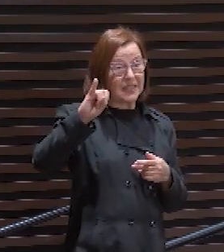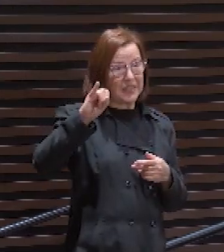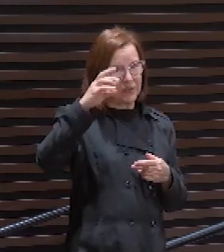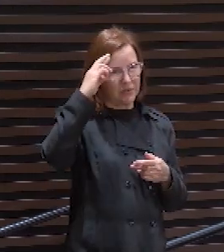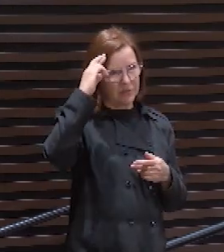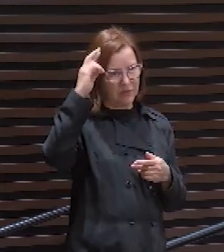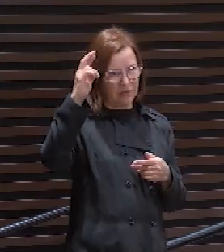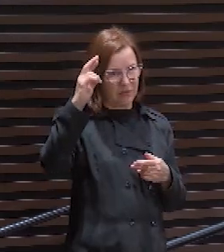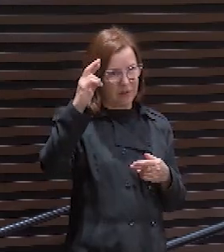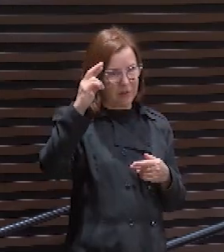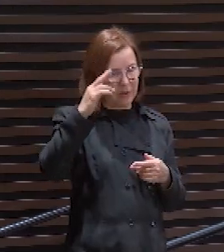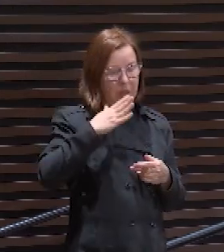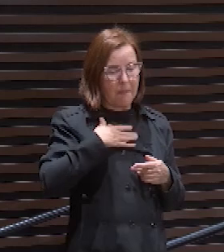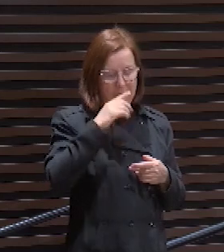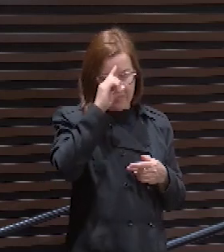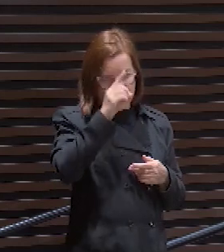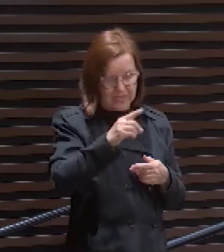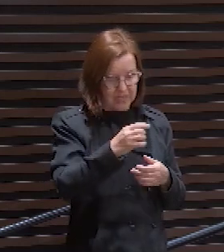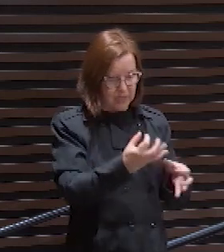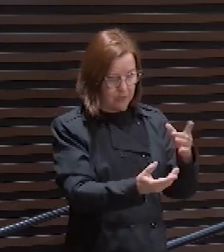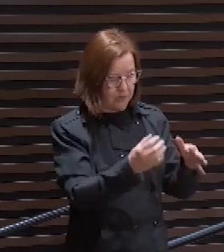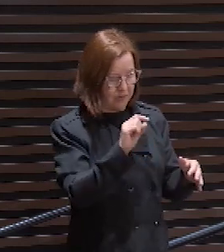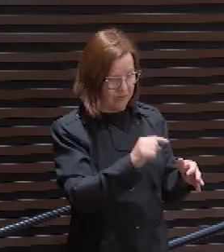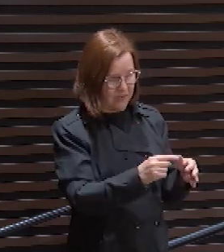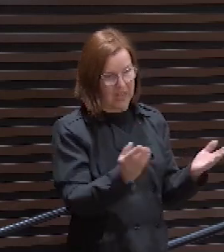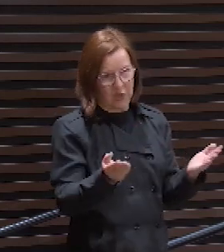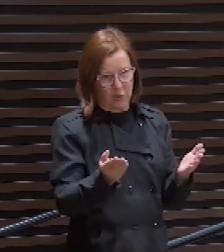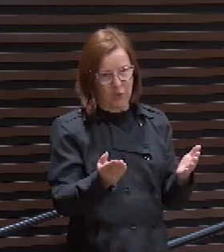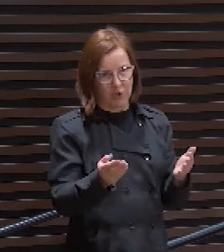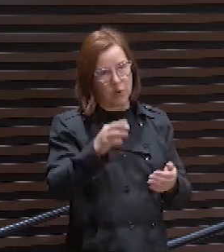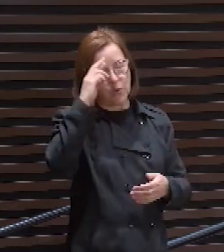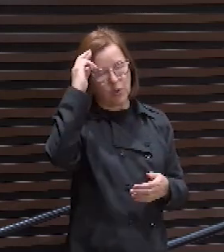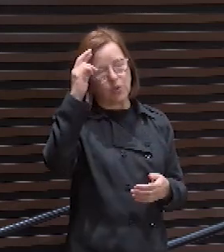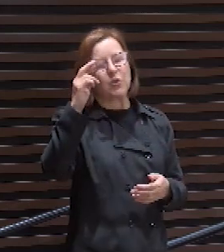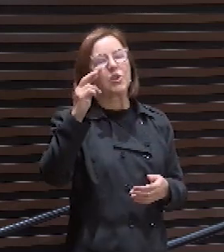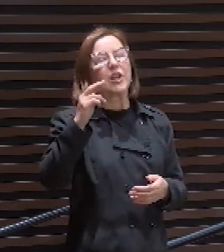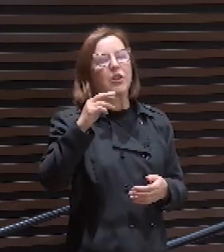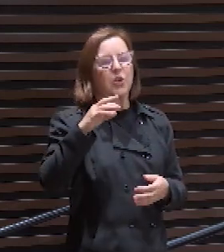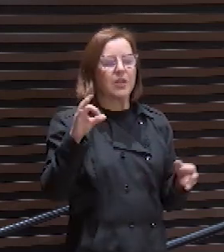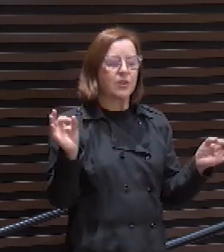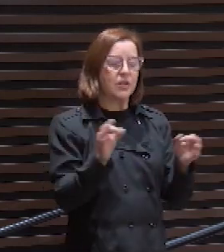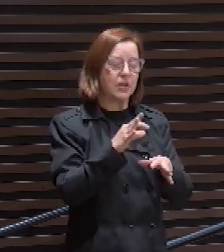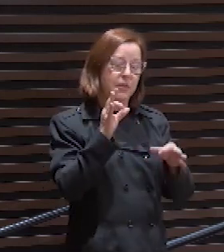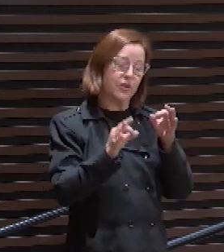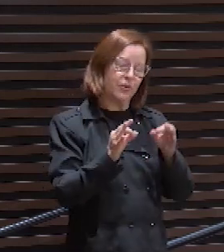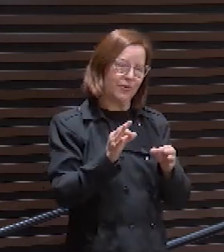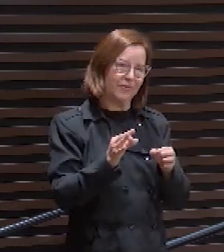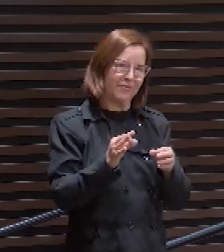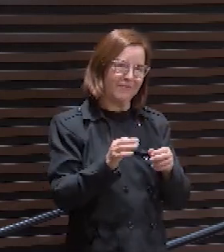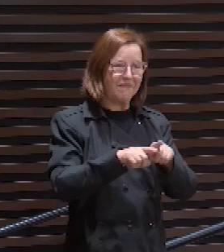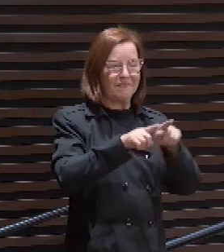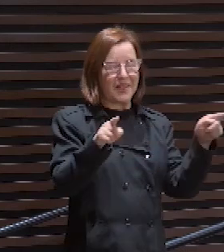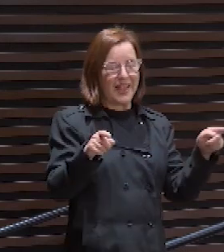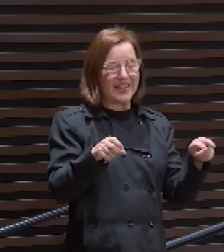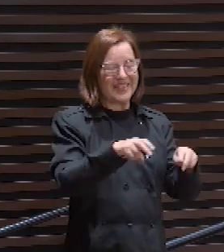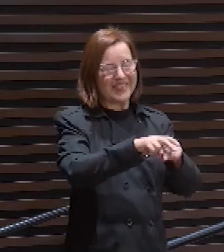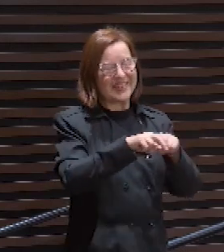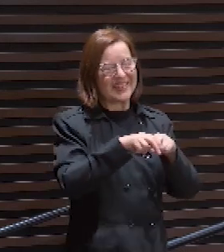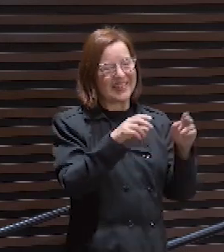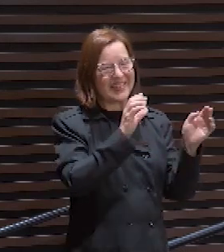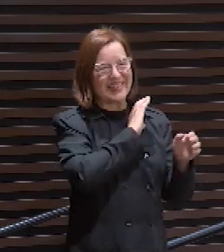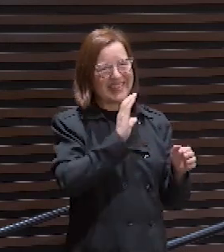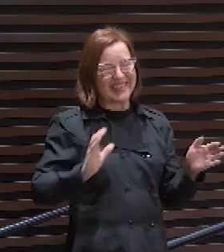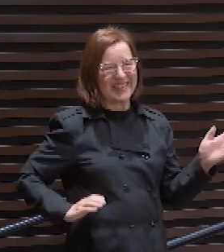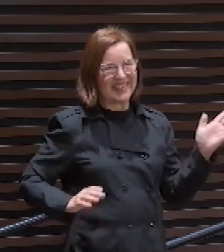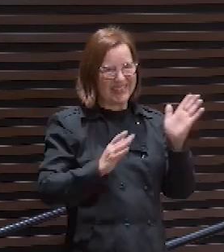para o inferno agora, o Senhor seria totalmente justo. Porém, por causa de Cristo